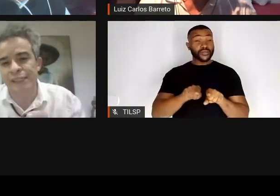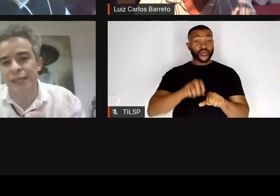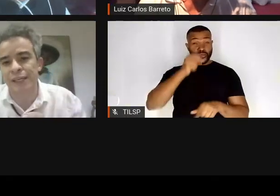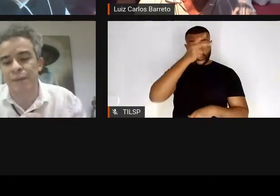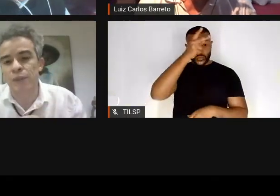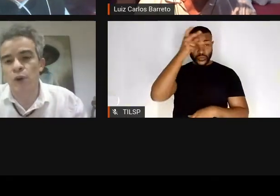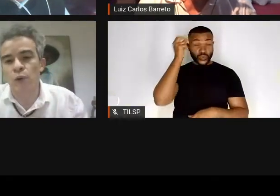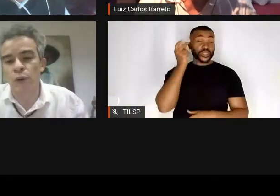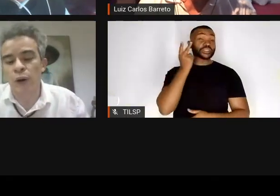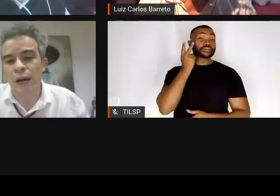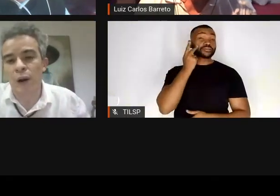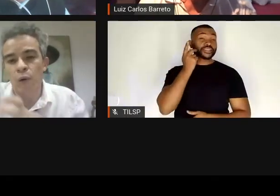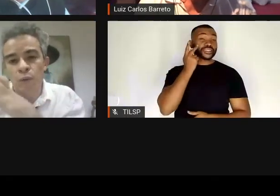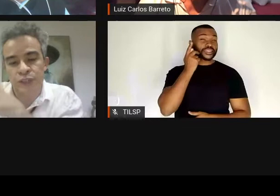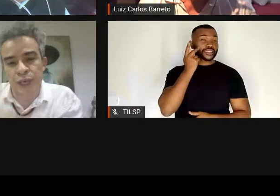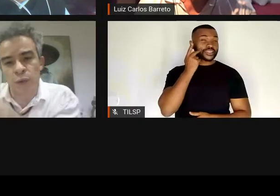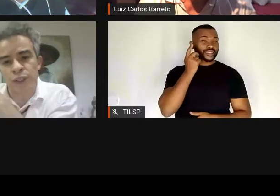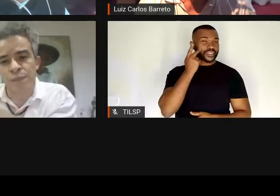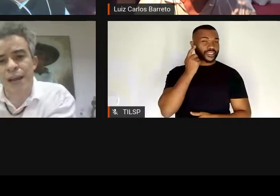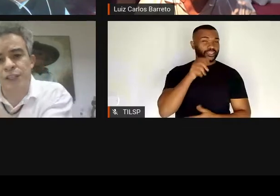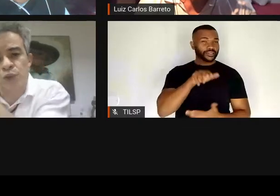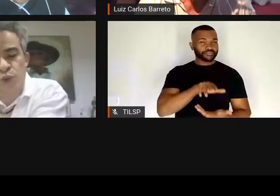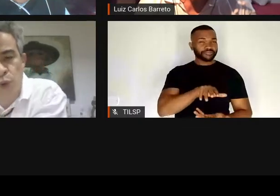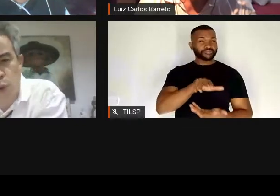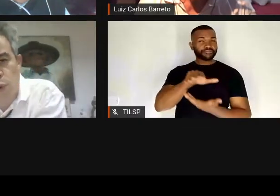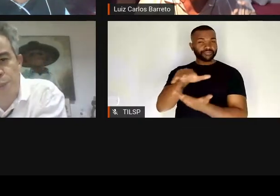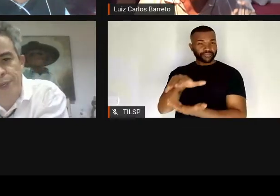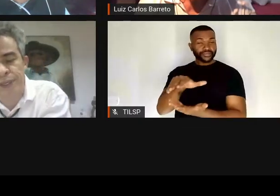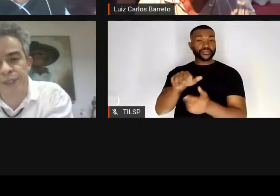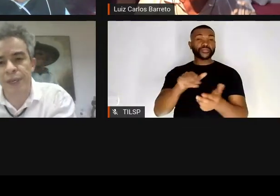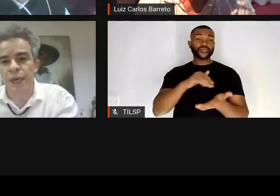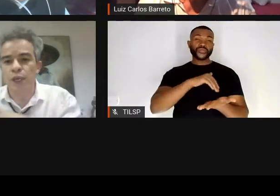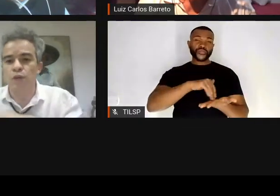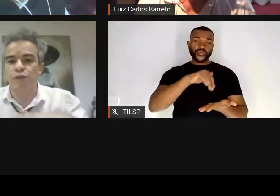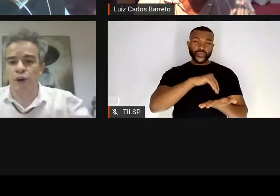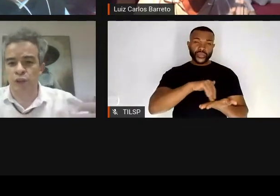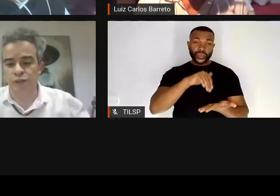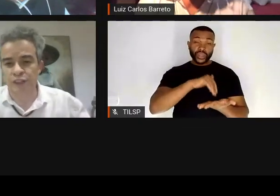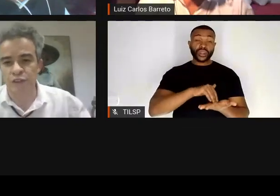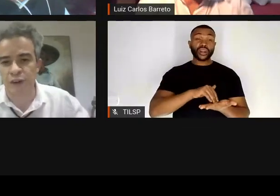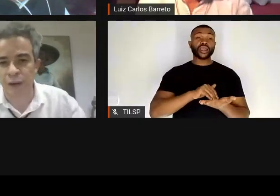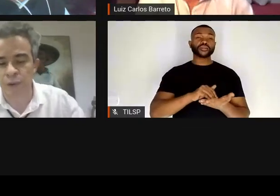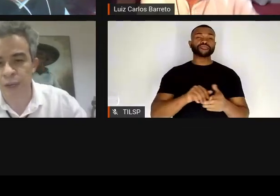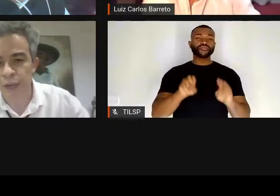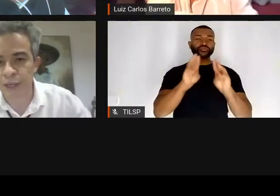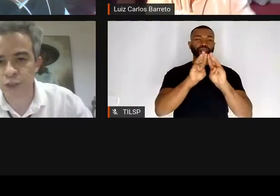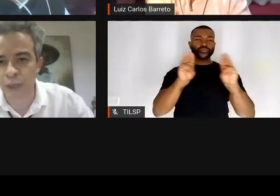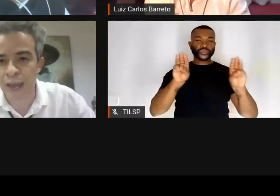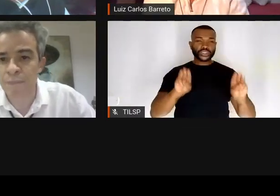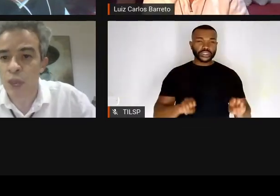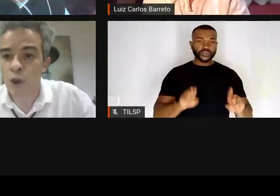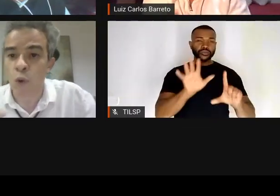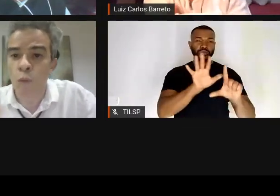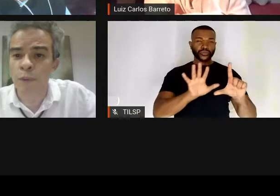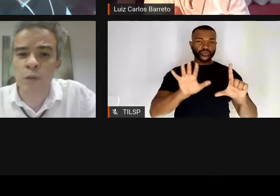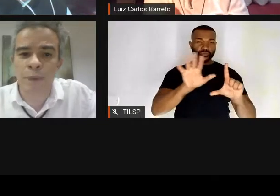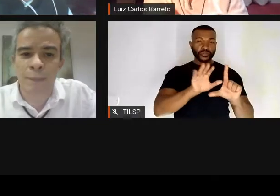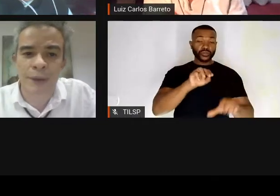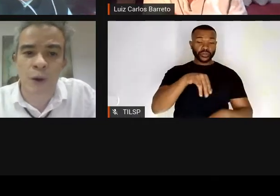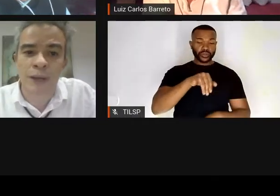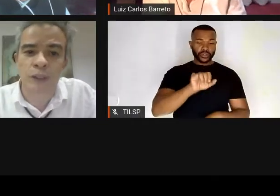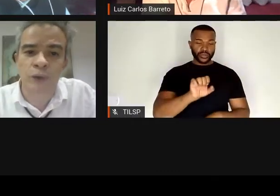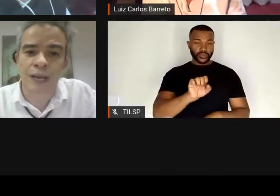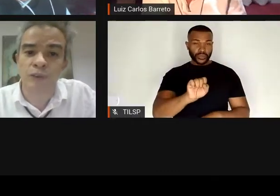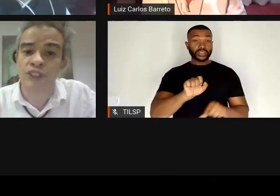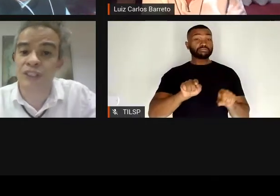âmbito da Secretaria, o Museu de Imagem do Som, o MIS, e o Foto Festival Solar, cumprem